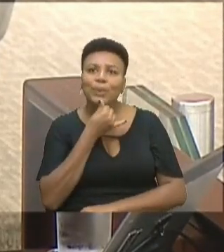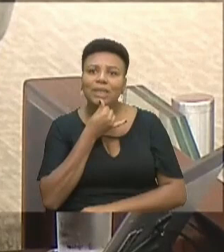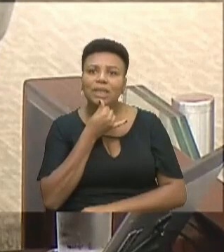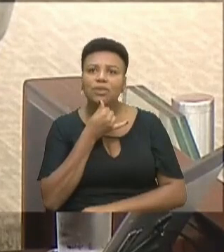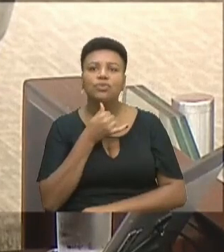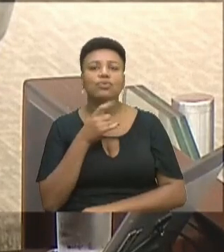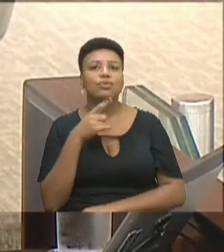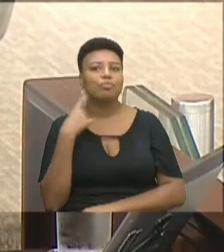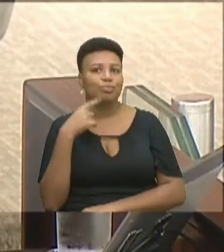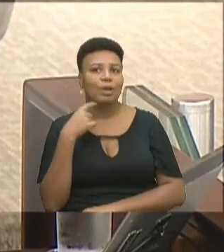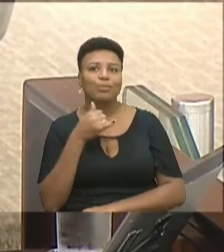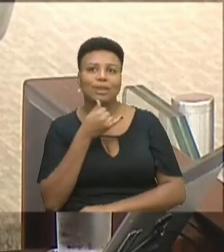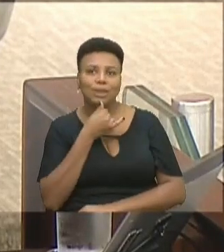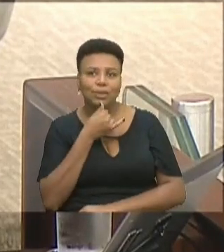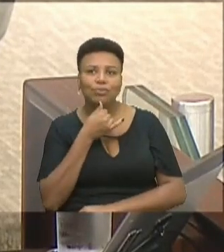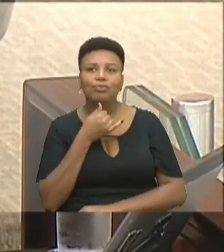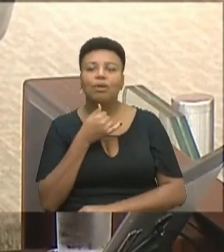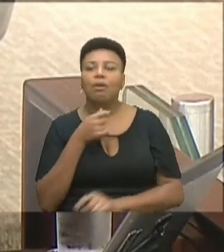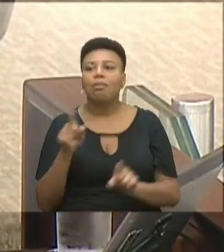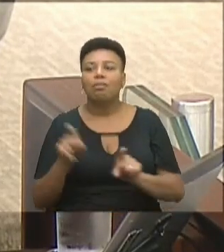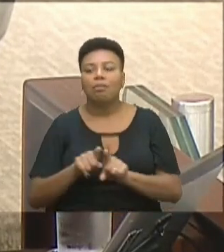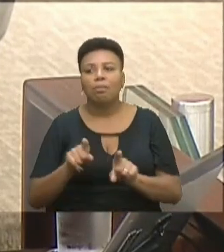deputada além